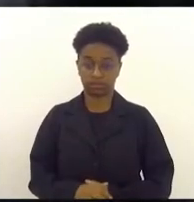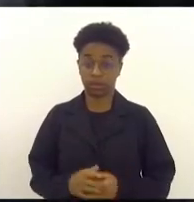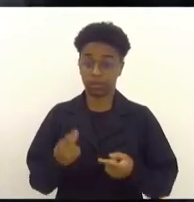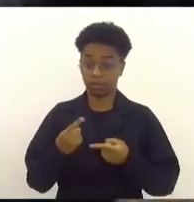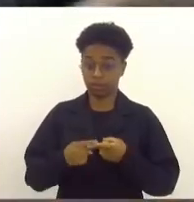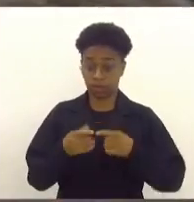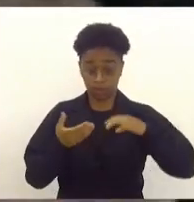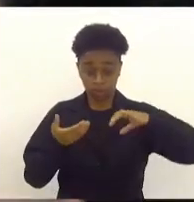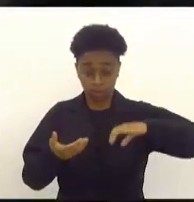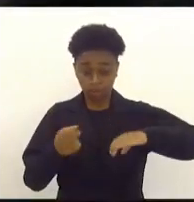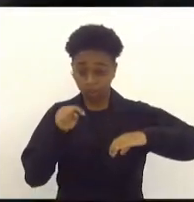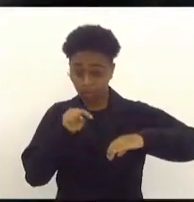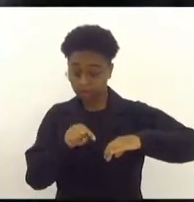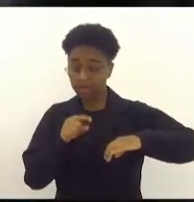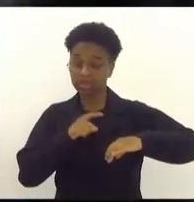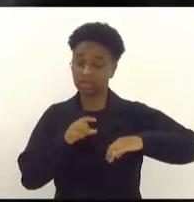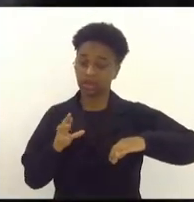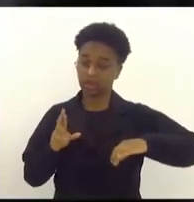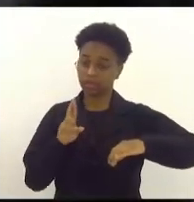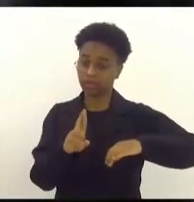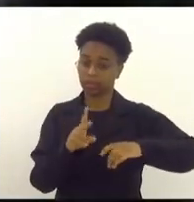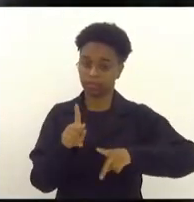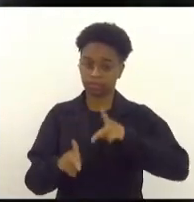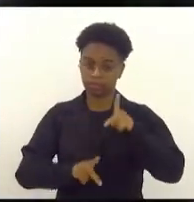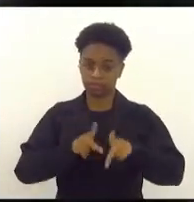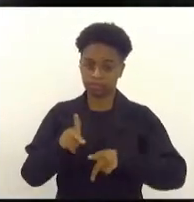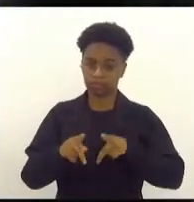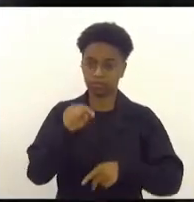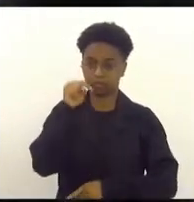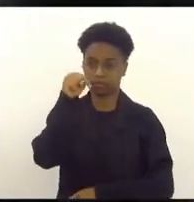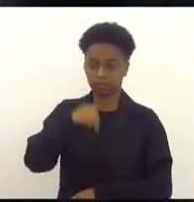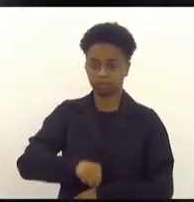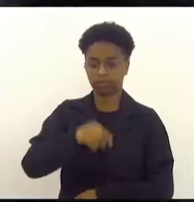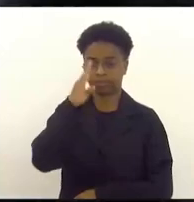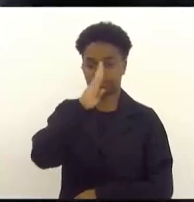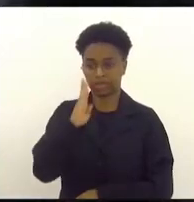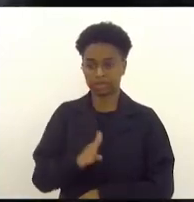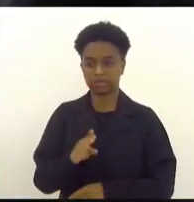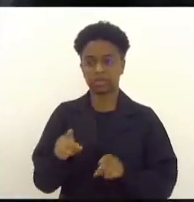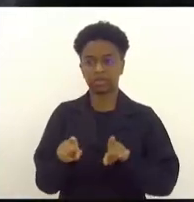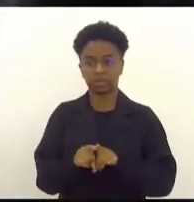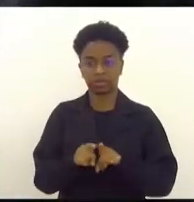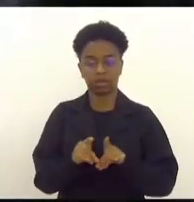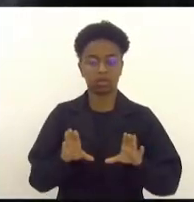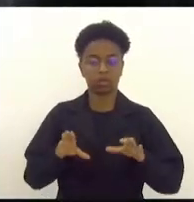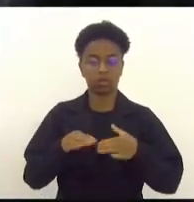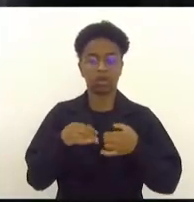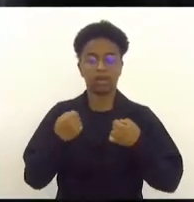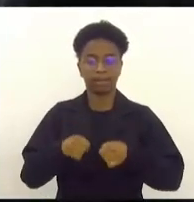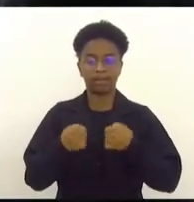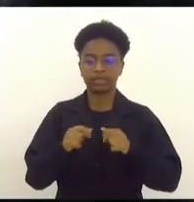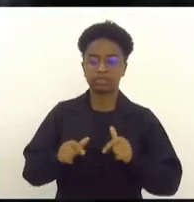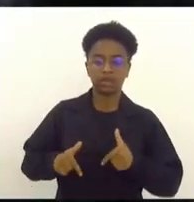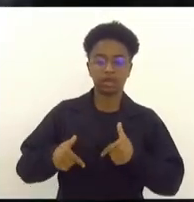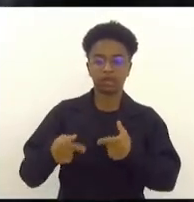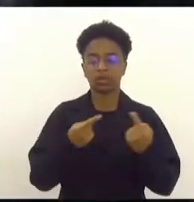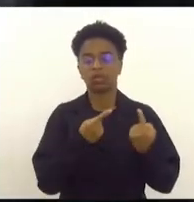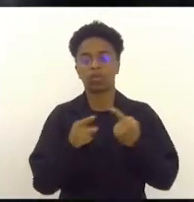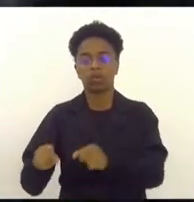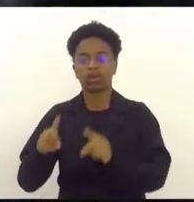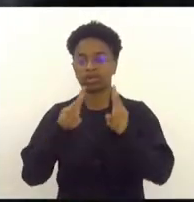que estão os representantes do povo brasileiro e são eles que devem debater este tema